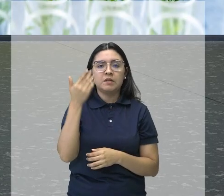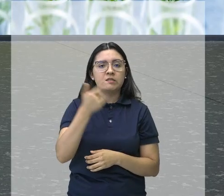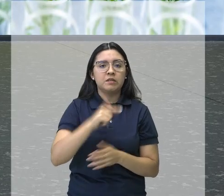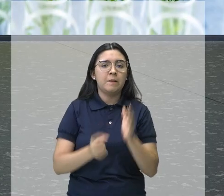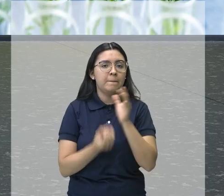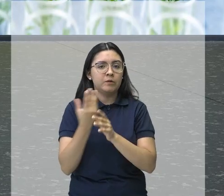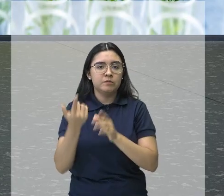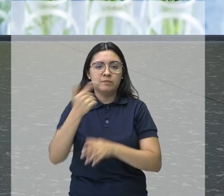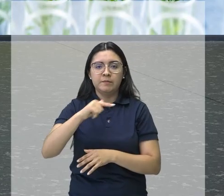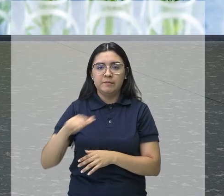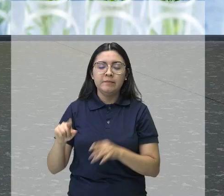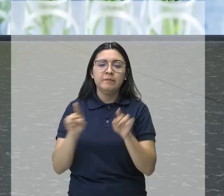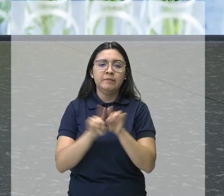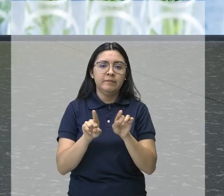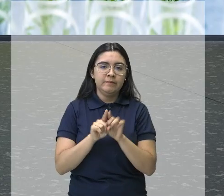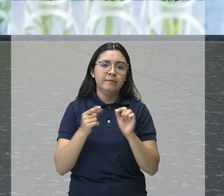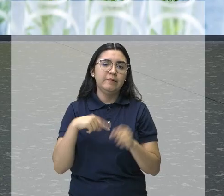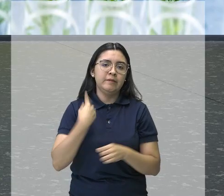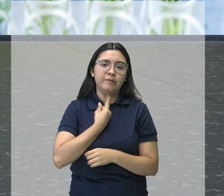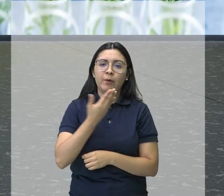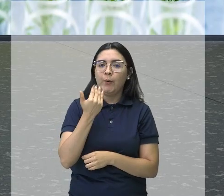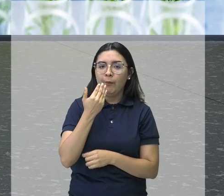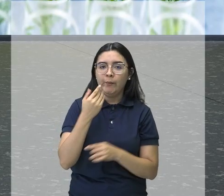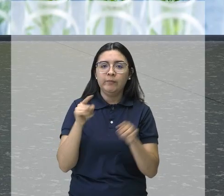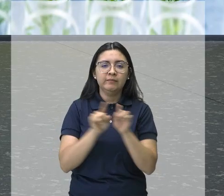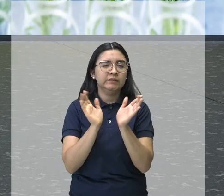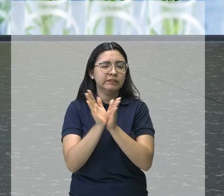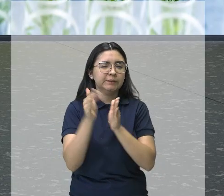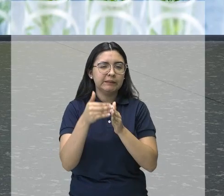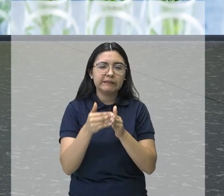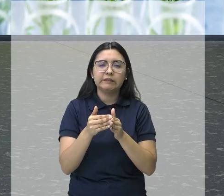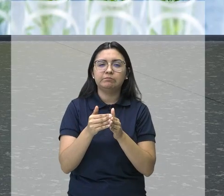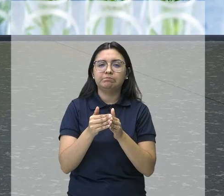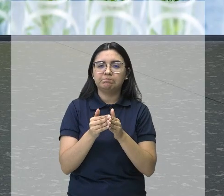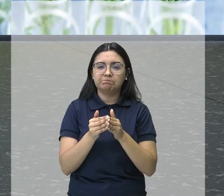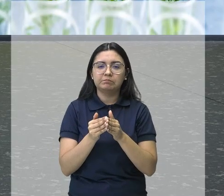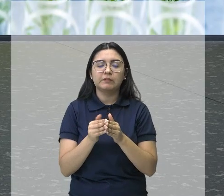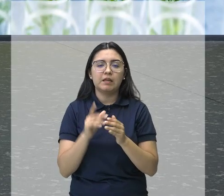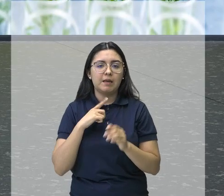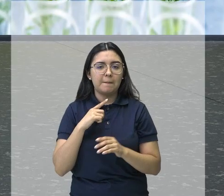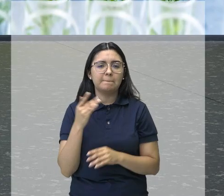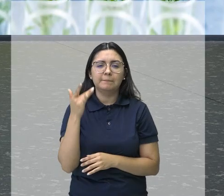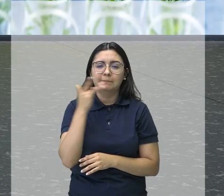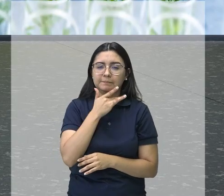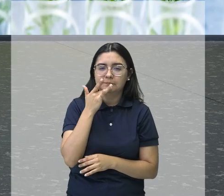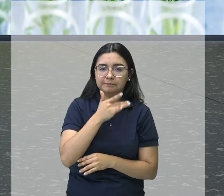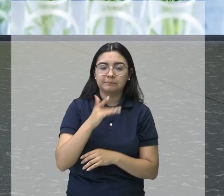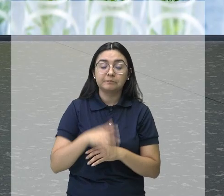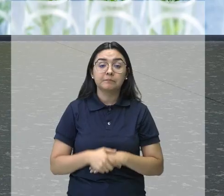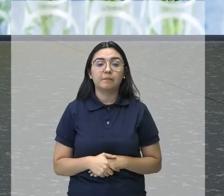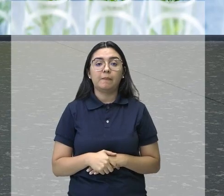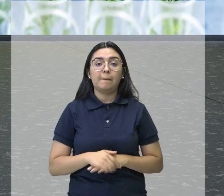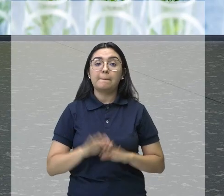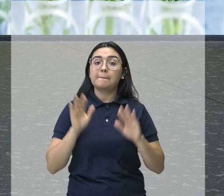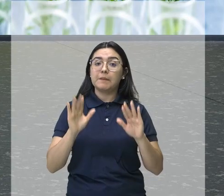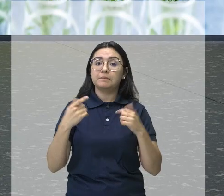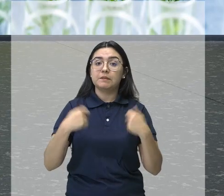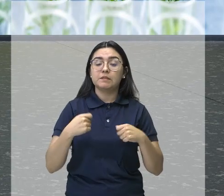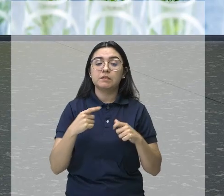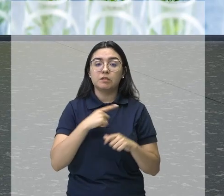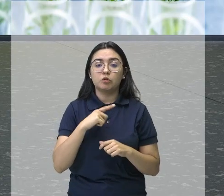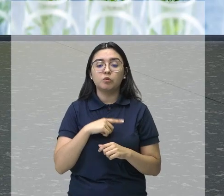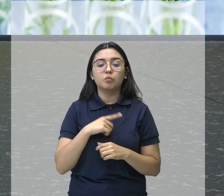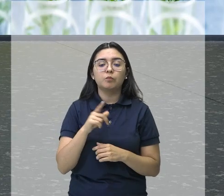reproduzirem e também para nos alimentar, né? Um tambaqui assado é muito bom, mas aí ele tem que estar numa